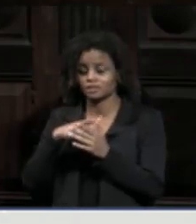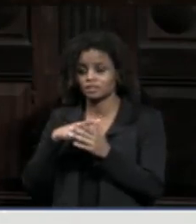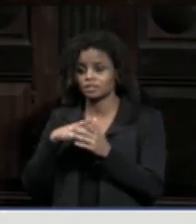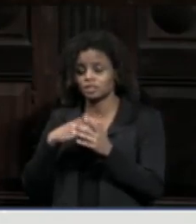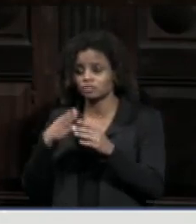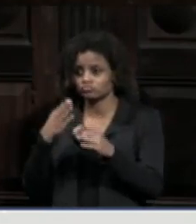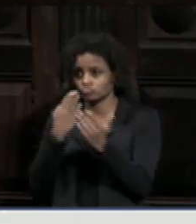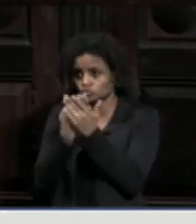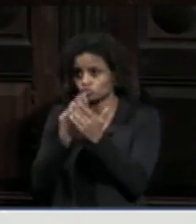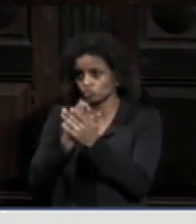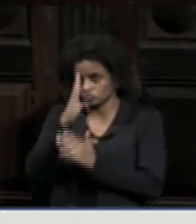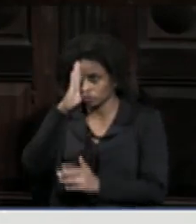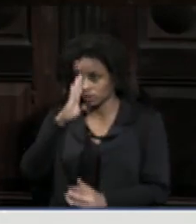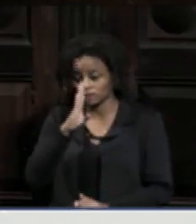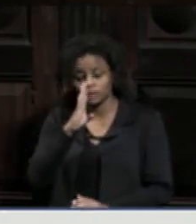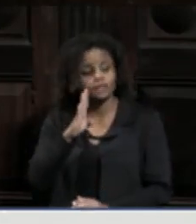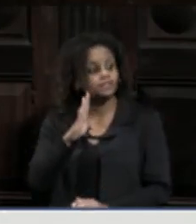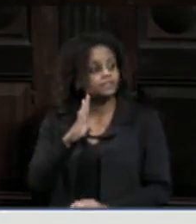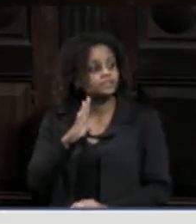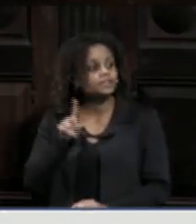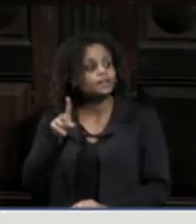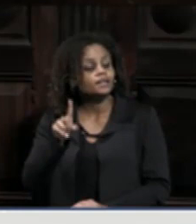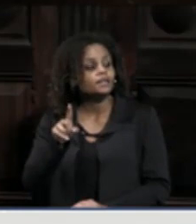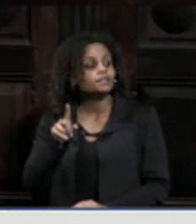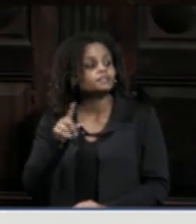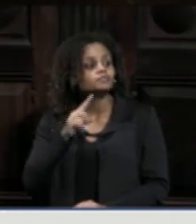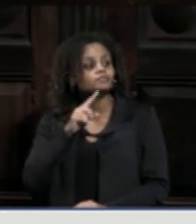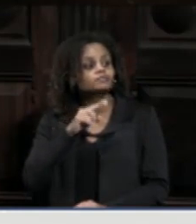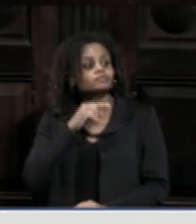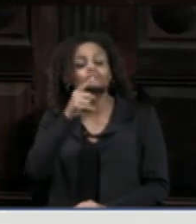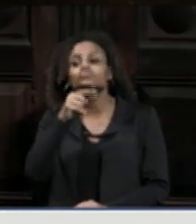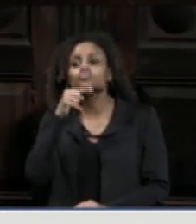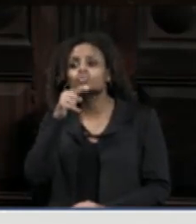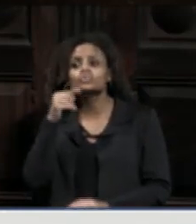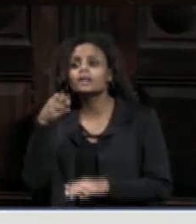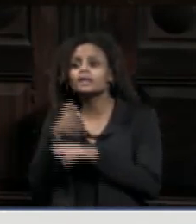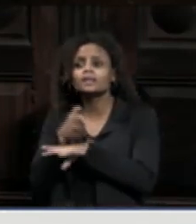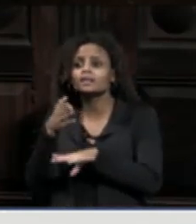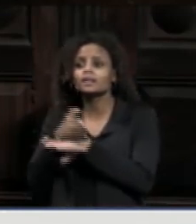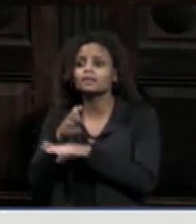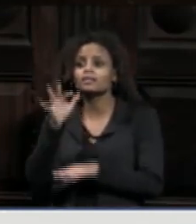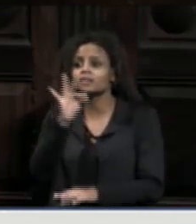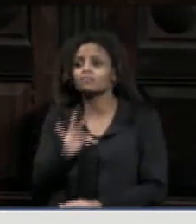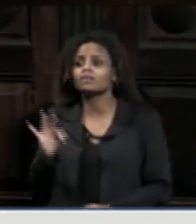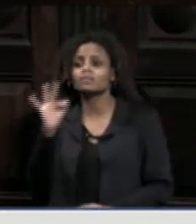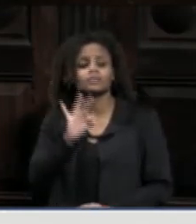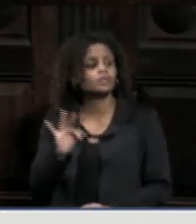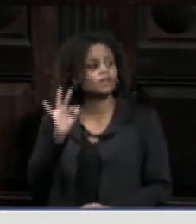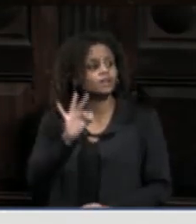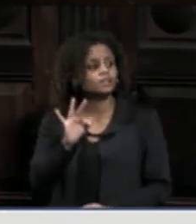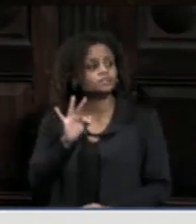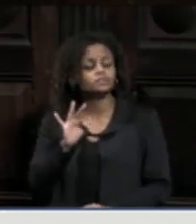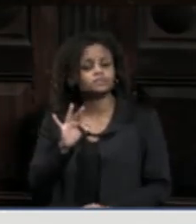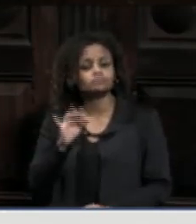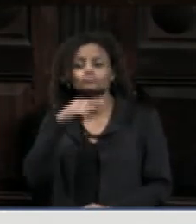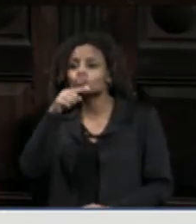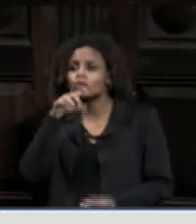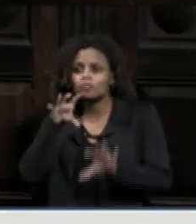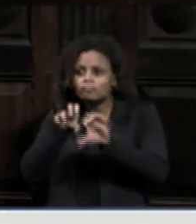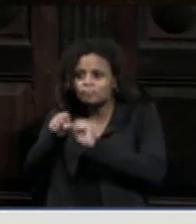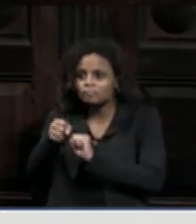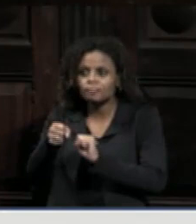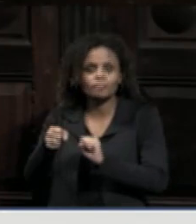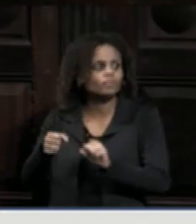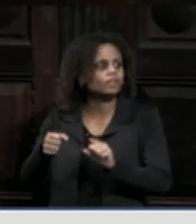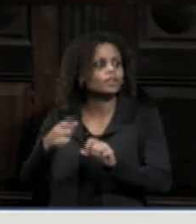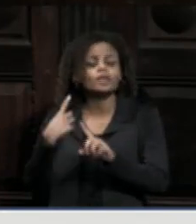integral não conseguem frequentar as aulas concluir o curso que